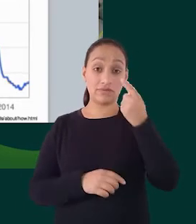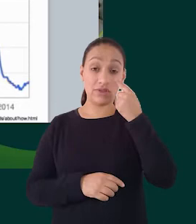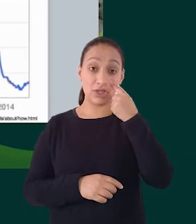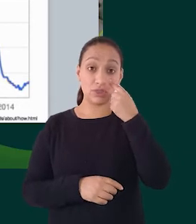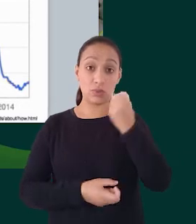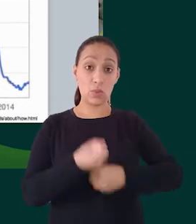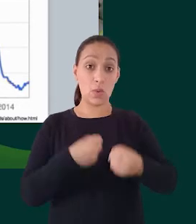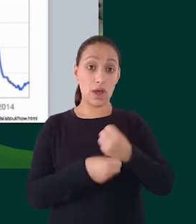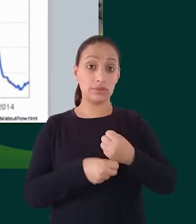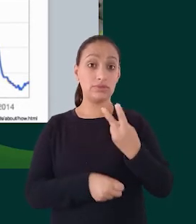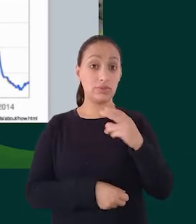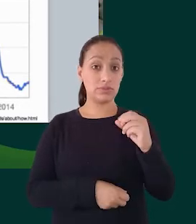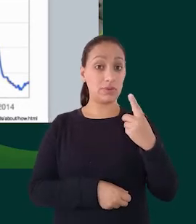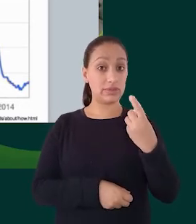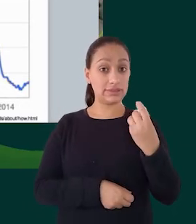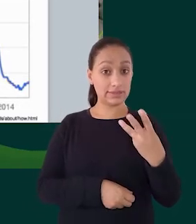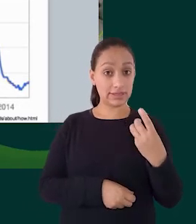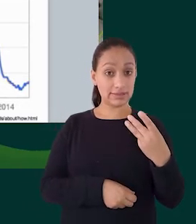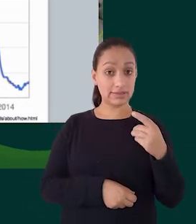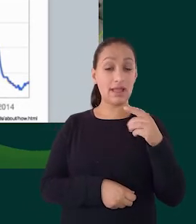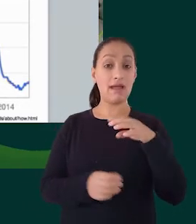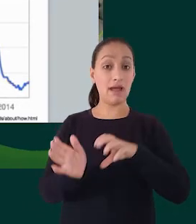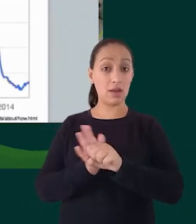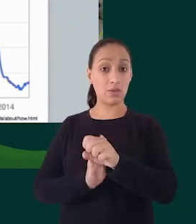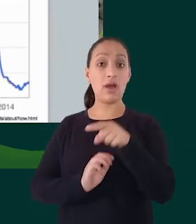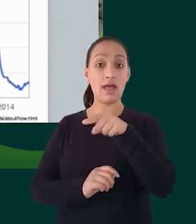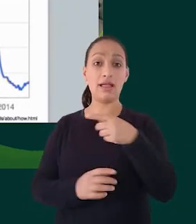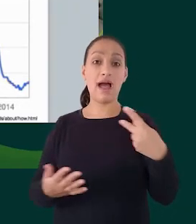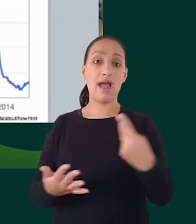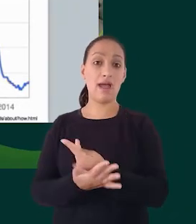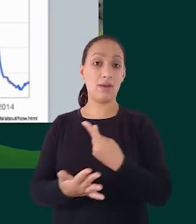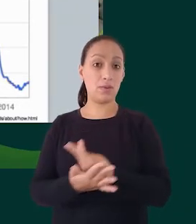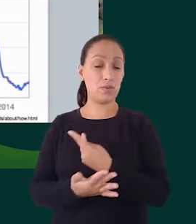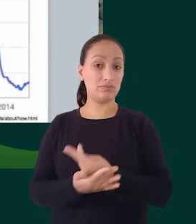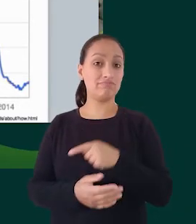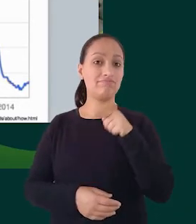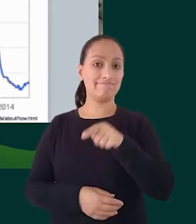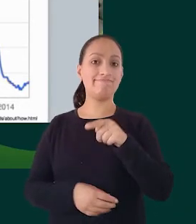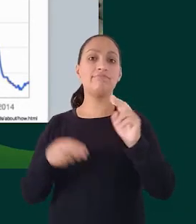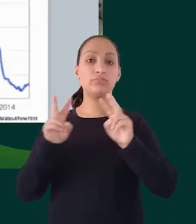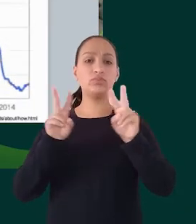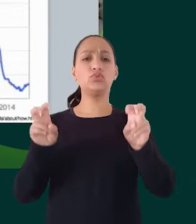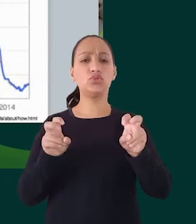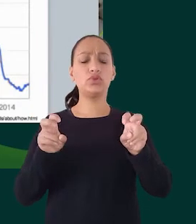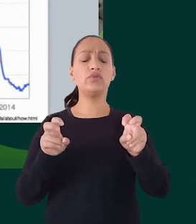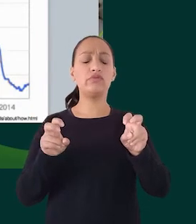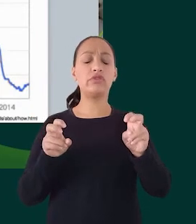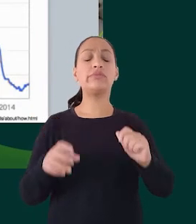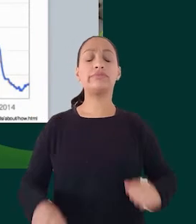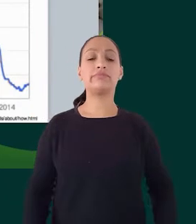erraram bastante. E este foi o motivo